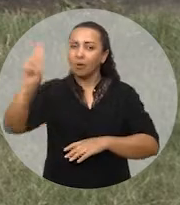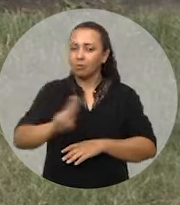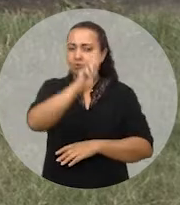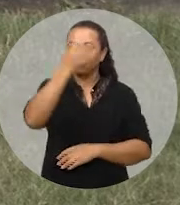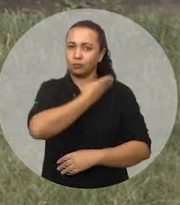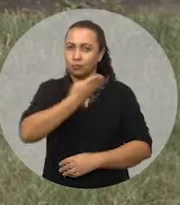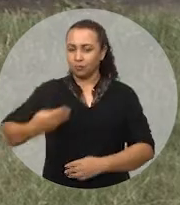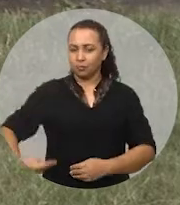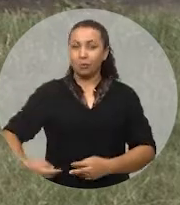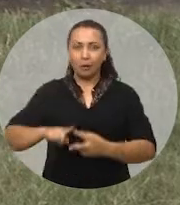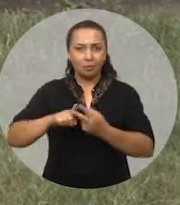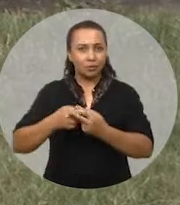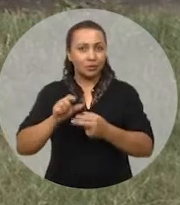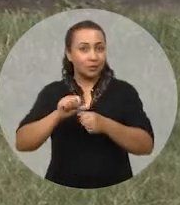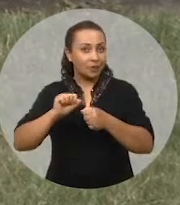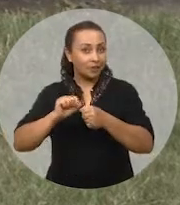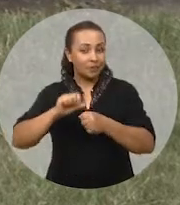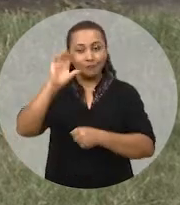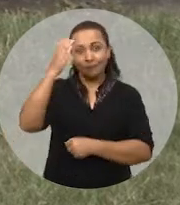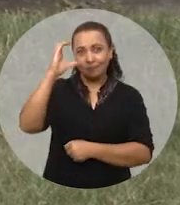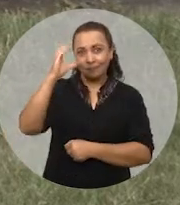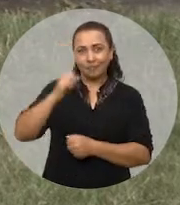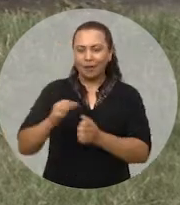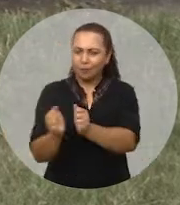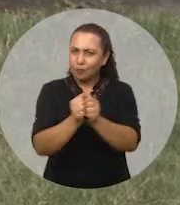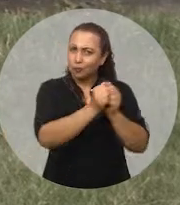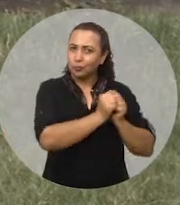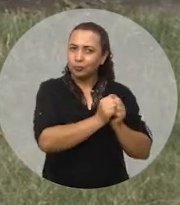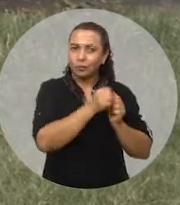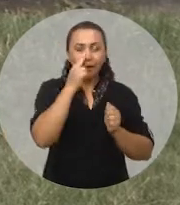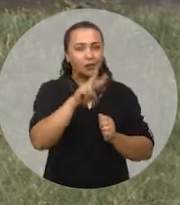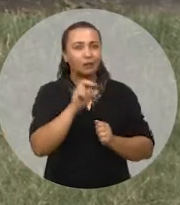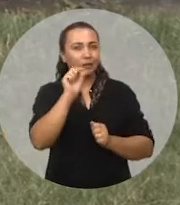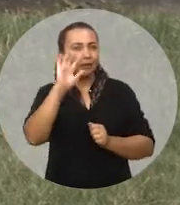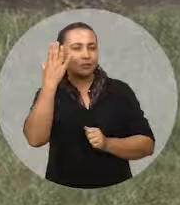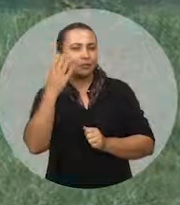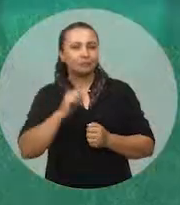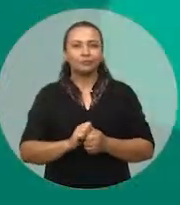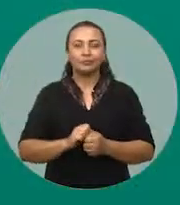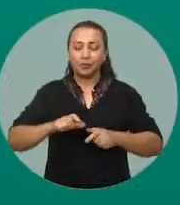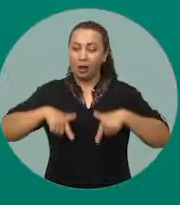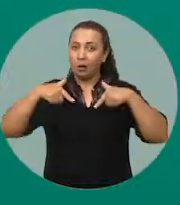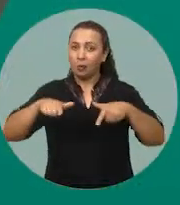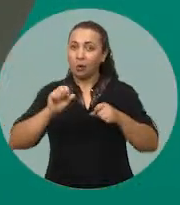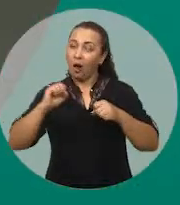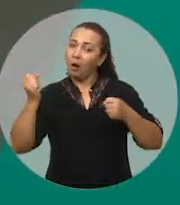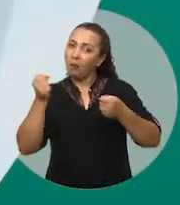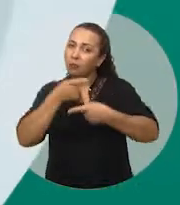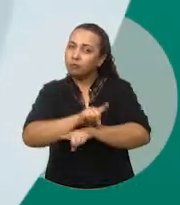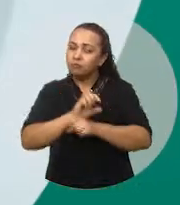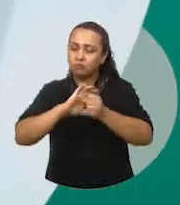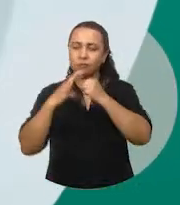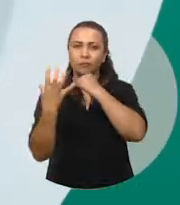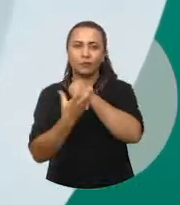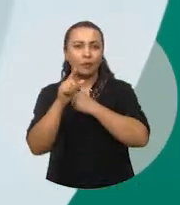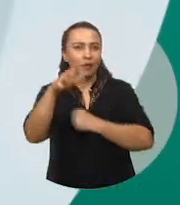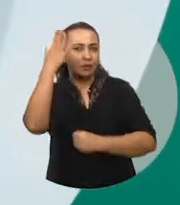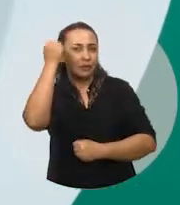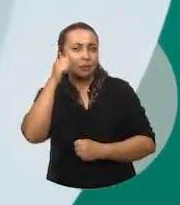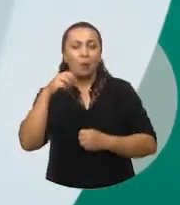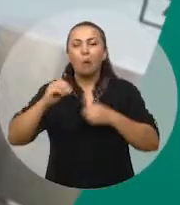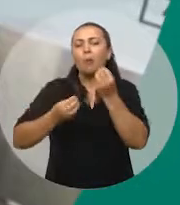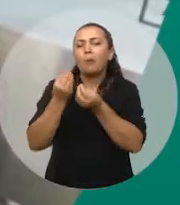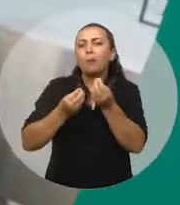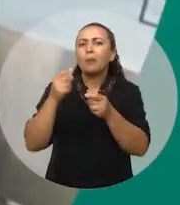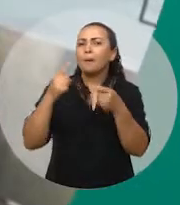30 universidades públicas produzindo ciência? Vem com a gente acompanhar o que está sendo feito. Na luta contra o coronavírus, você vai